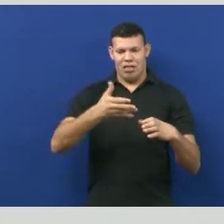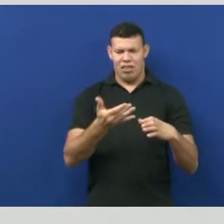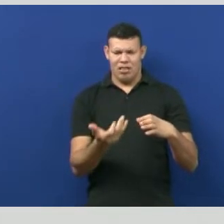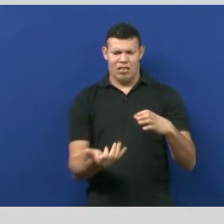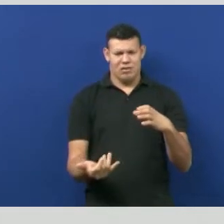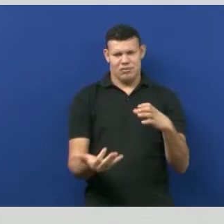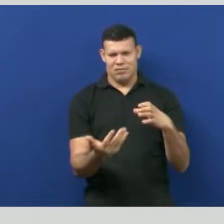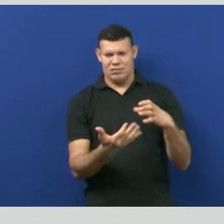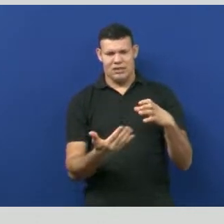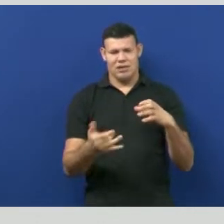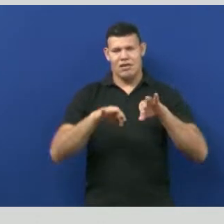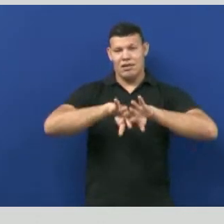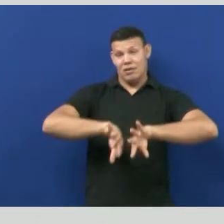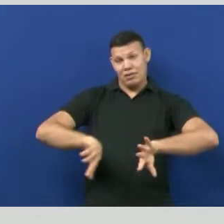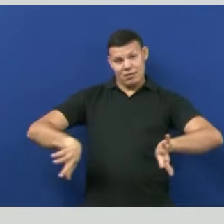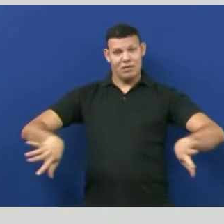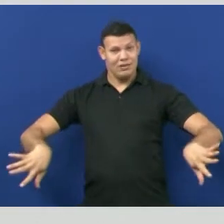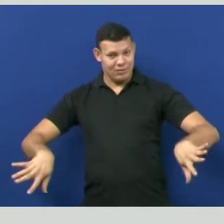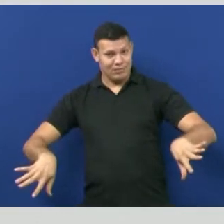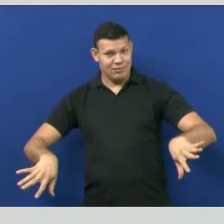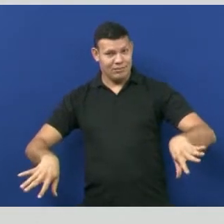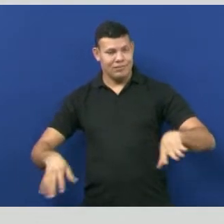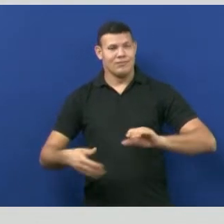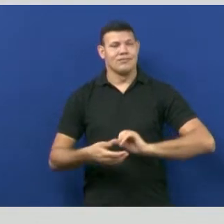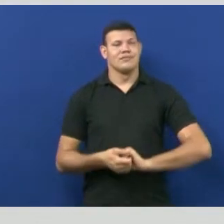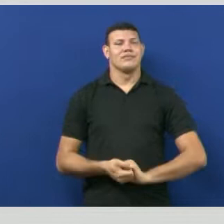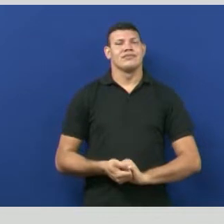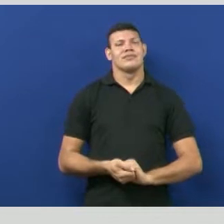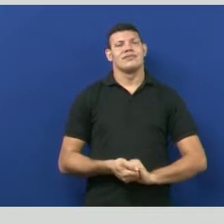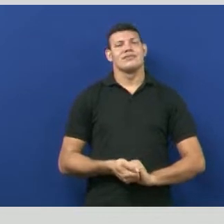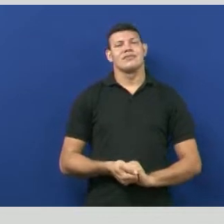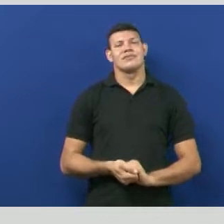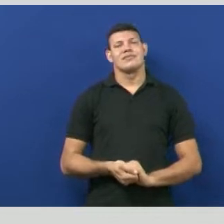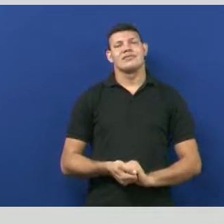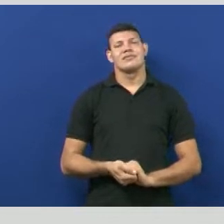formando um hidrônio e um